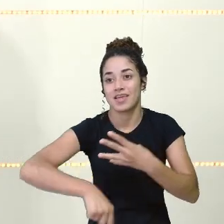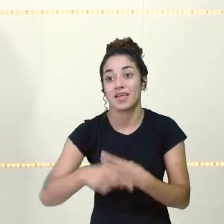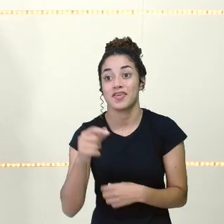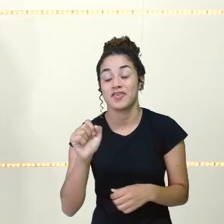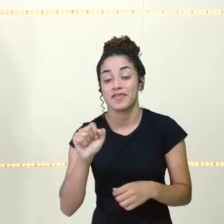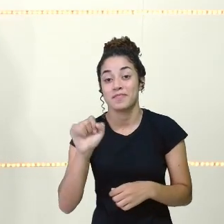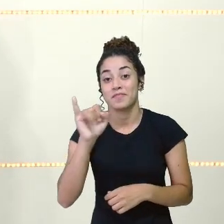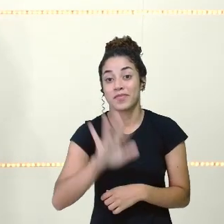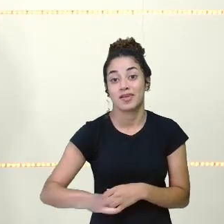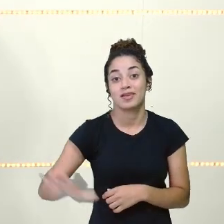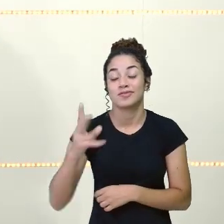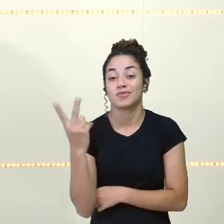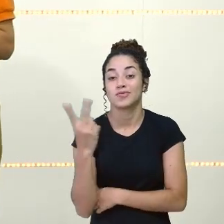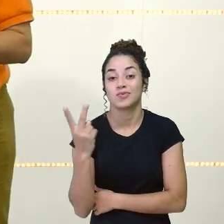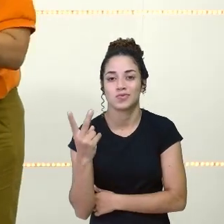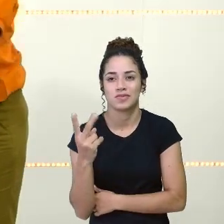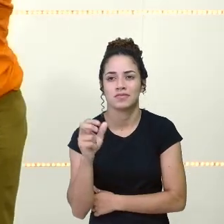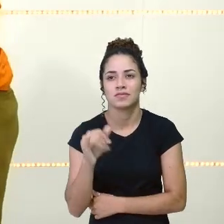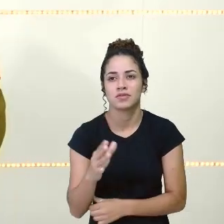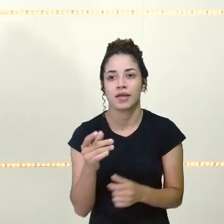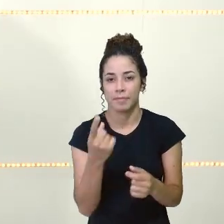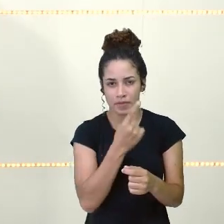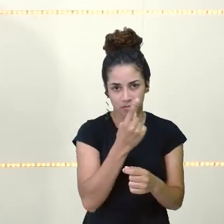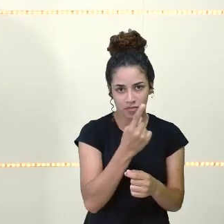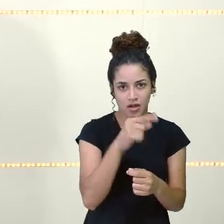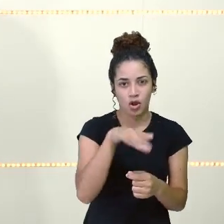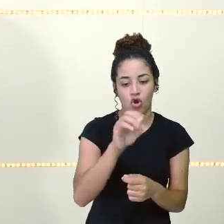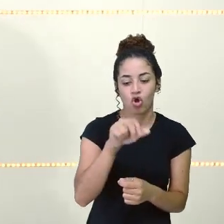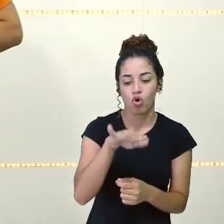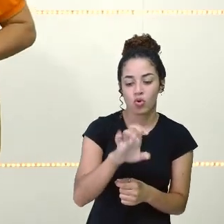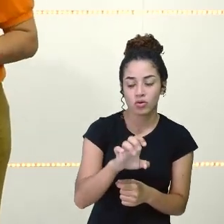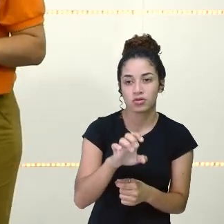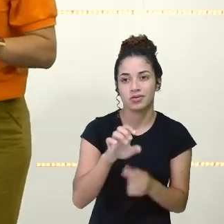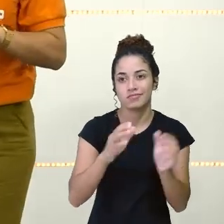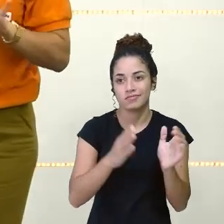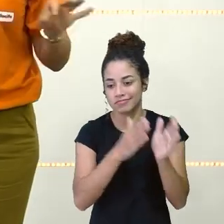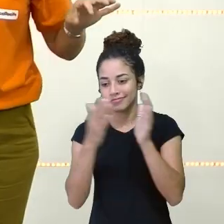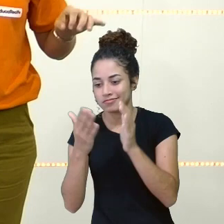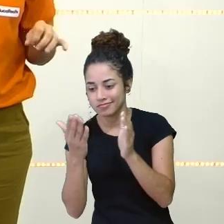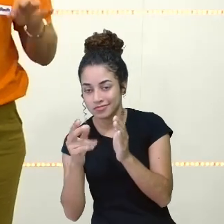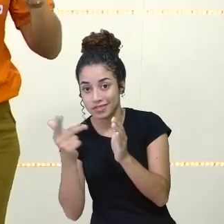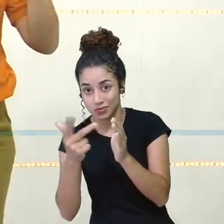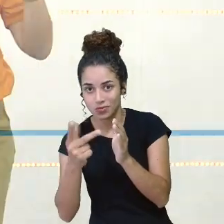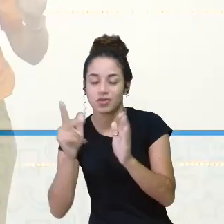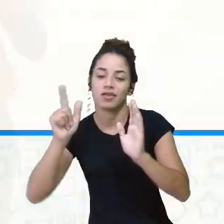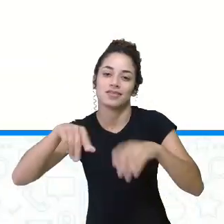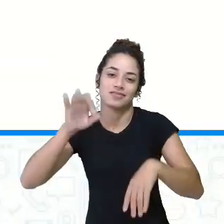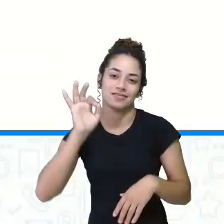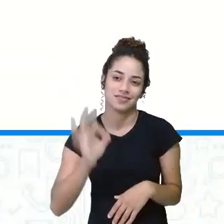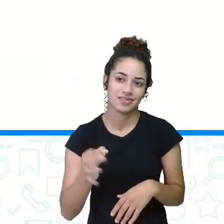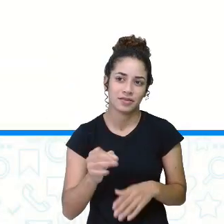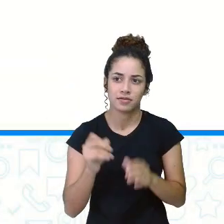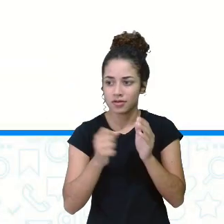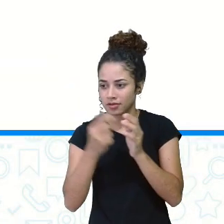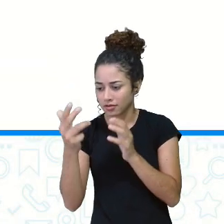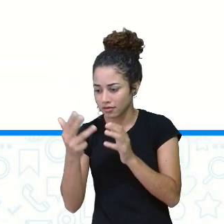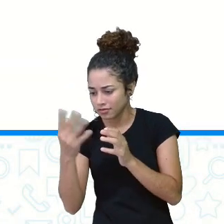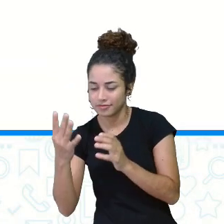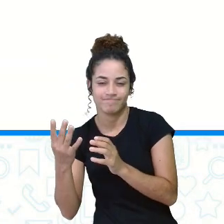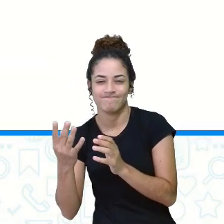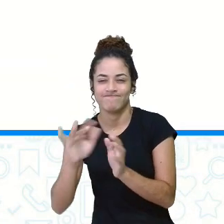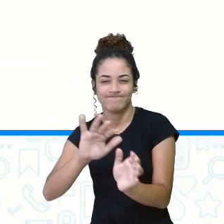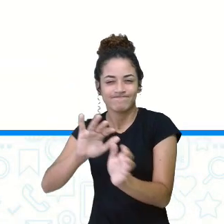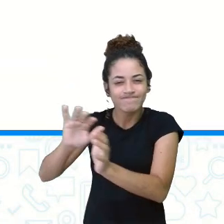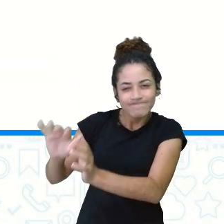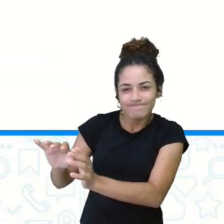montar essa primeira, eu vou encontrar um cone. E as outras a gente nem vai conversar, porque são poliedros. E o cilindro, ele